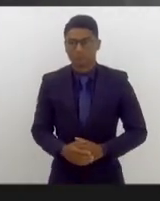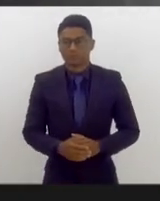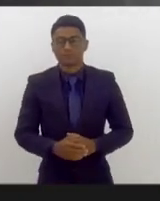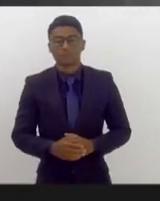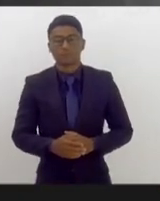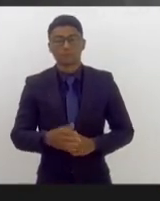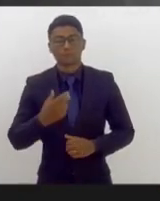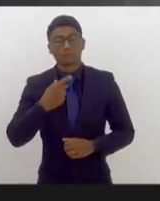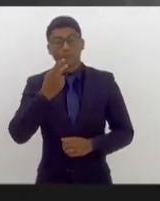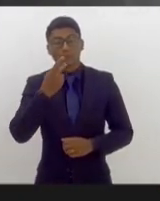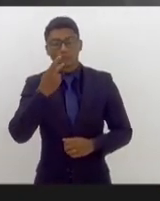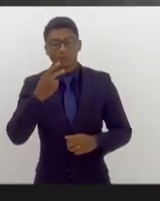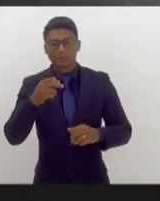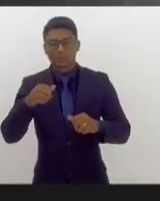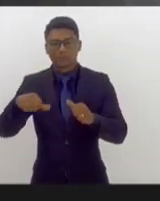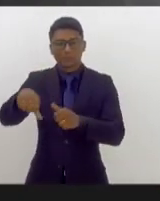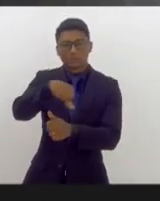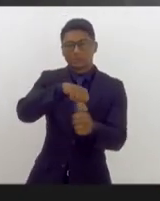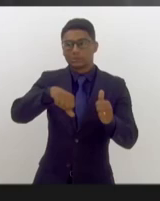ajustes porque o Madureira trouxe